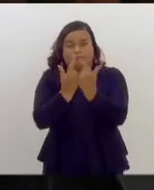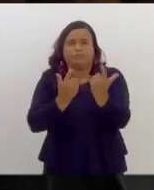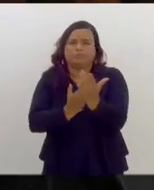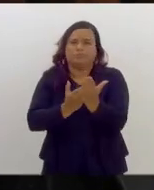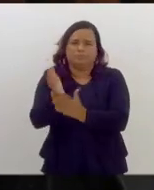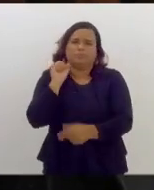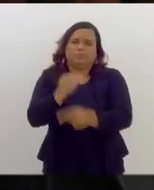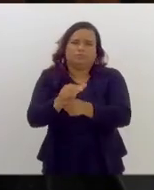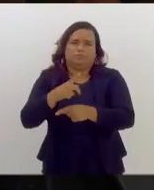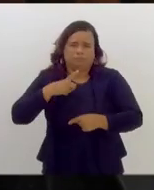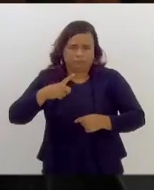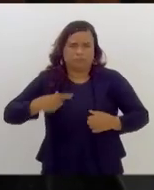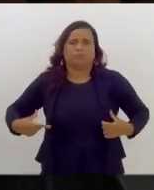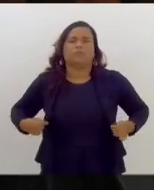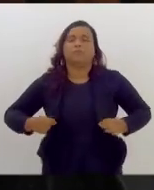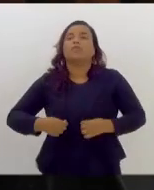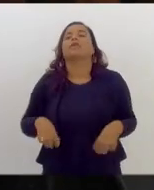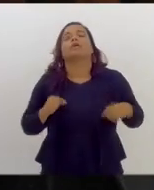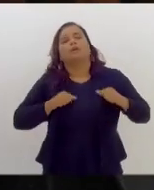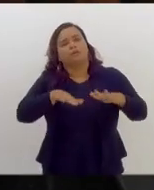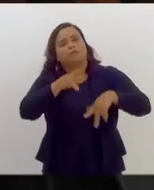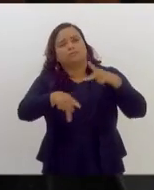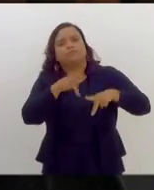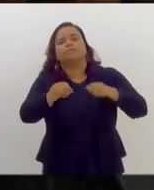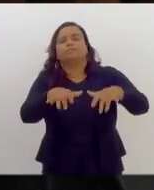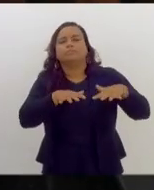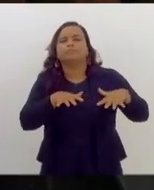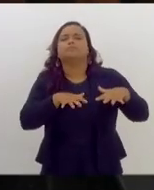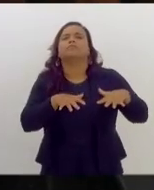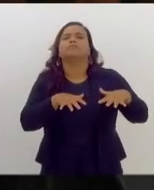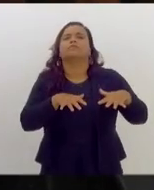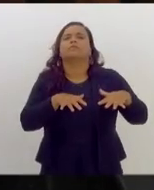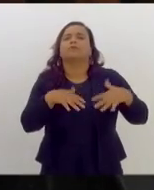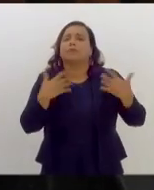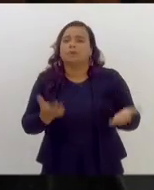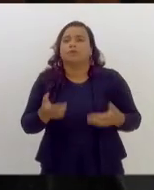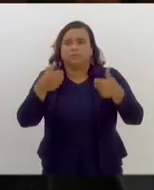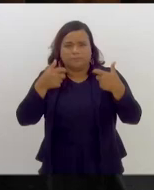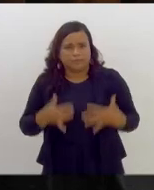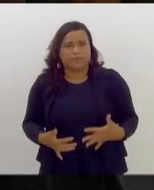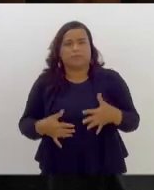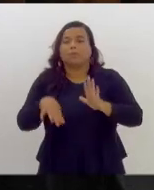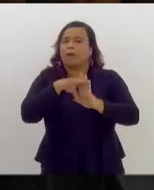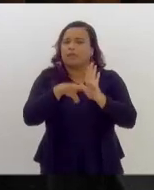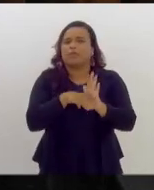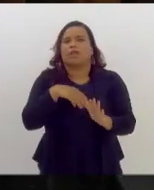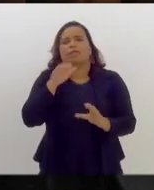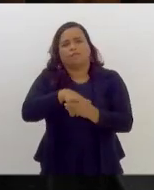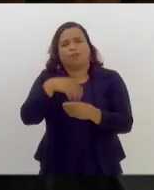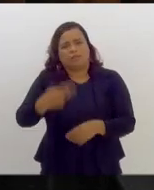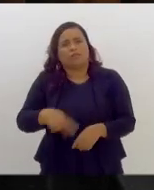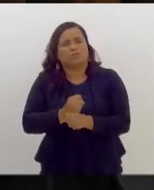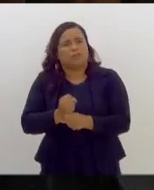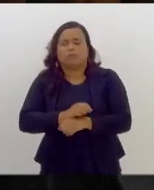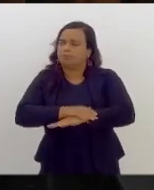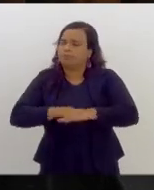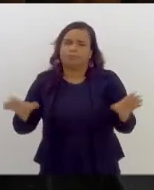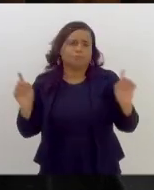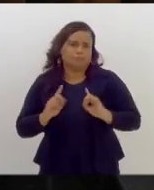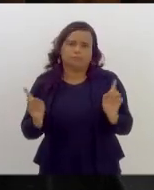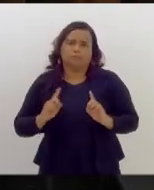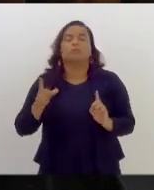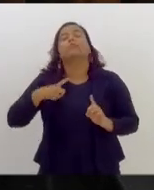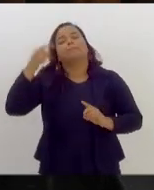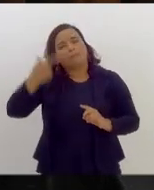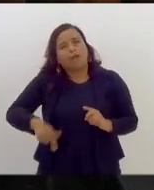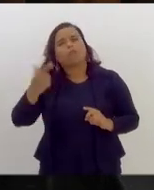a fazer hoje, na audiência pública da Comissão de Educação. Certamente, Luiz Paulo, não é matéria para votar esse ano mais, não tem como, temos que ter mais algumas